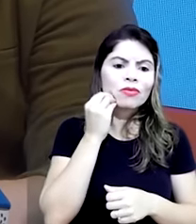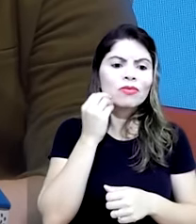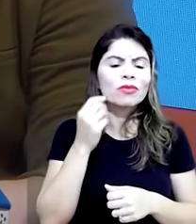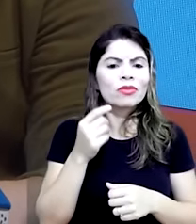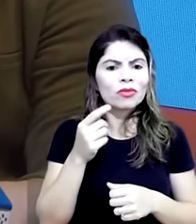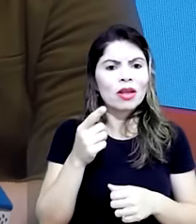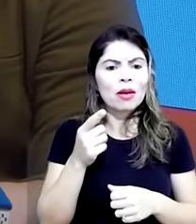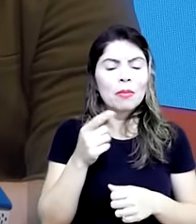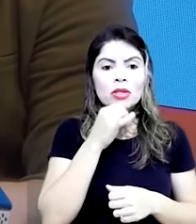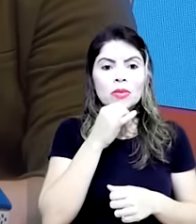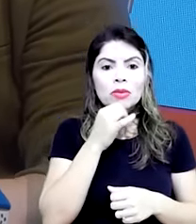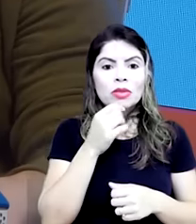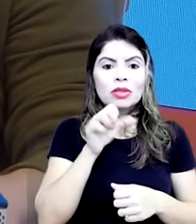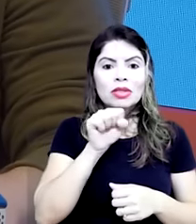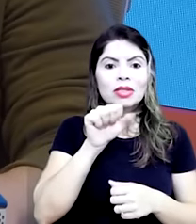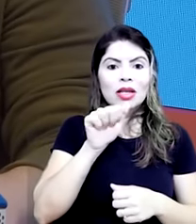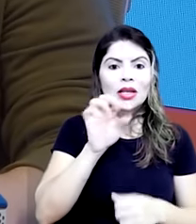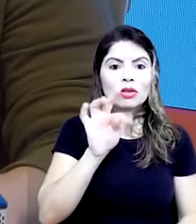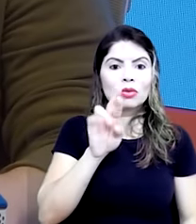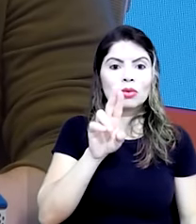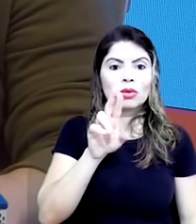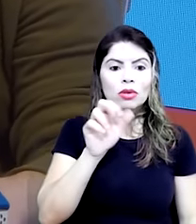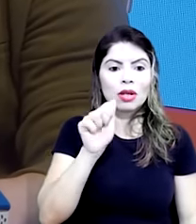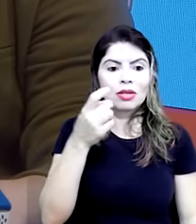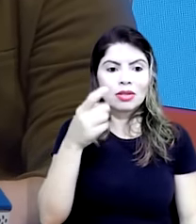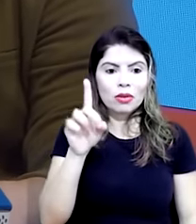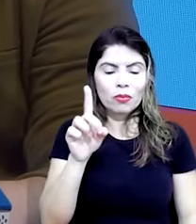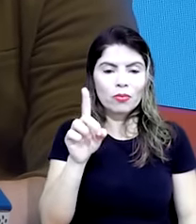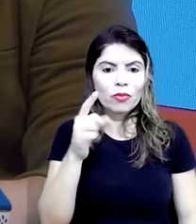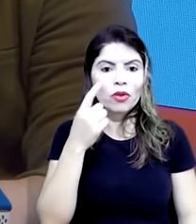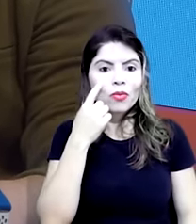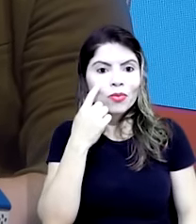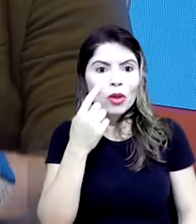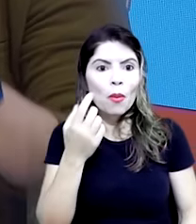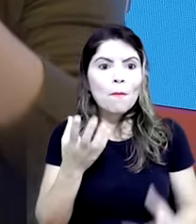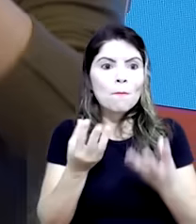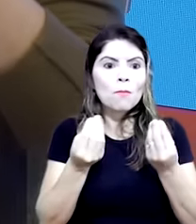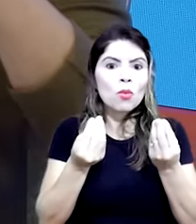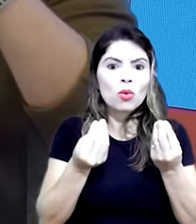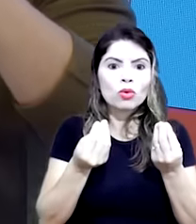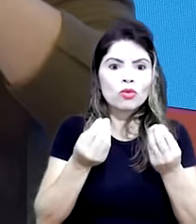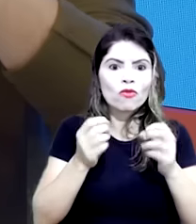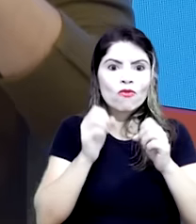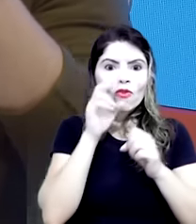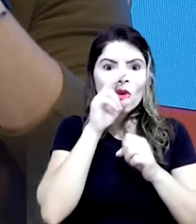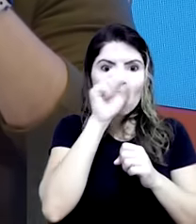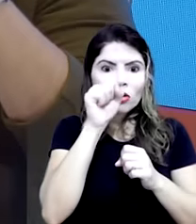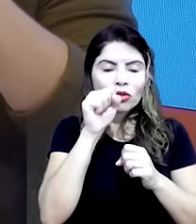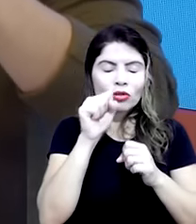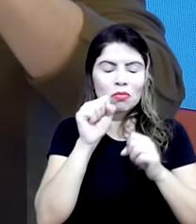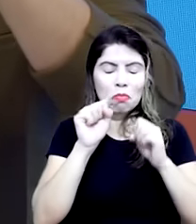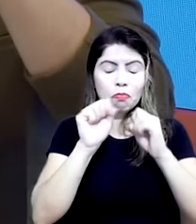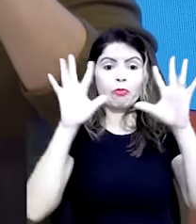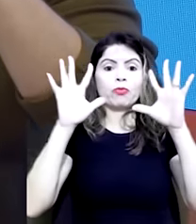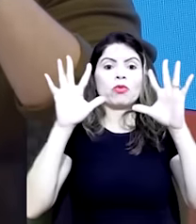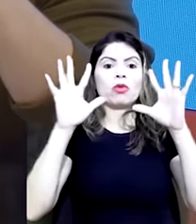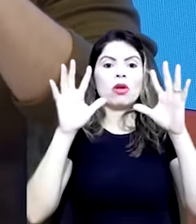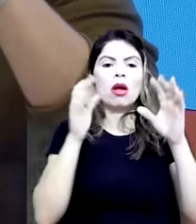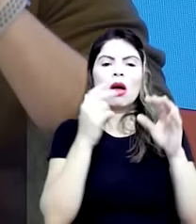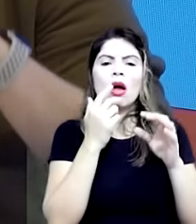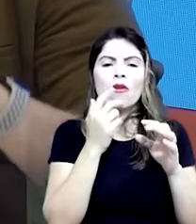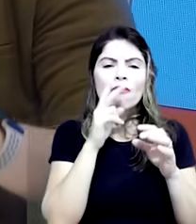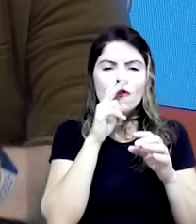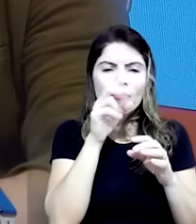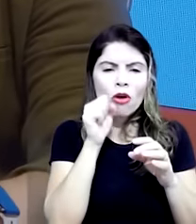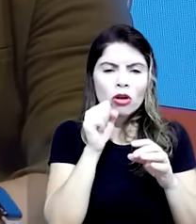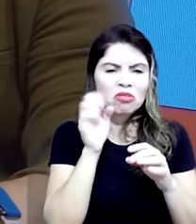intensidade saturação coloquei Ah não ficou muito intenso né quando fica muito intenso a gente fala que ficou estourado ficou uma cor que você fica muito